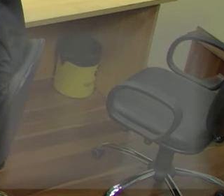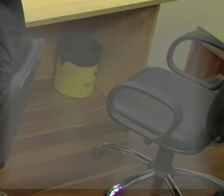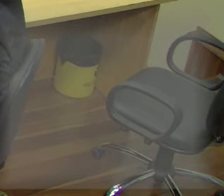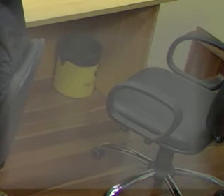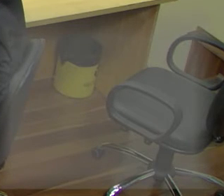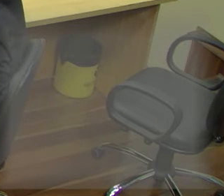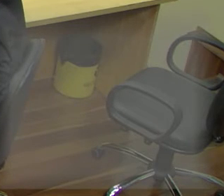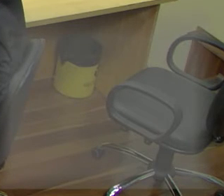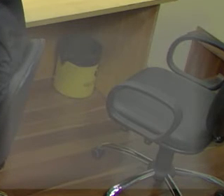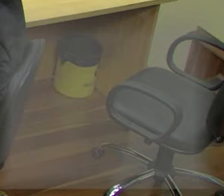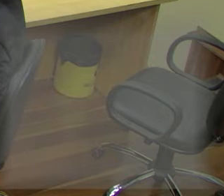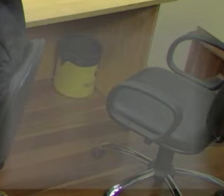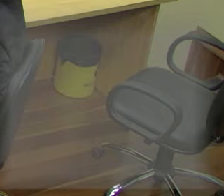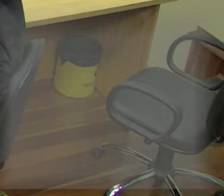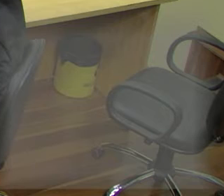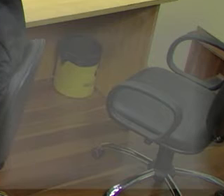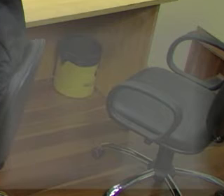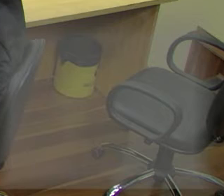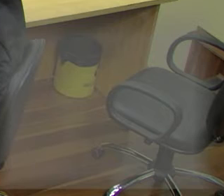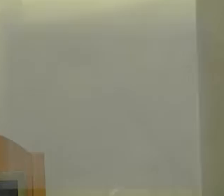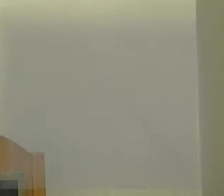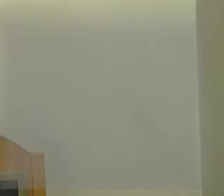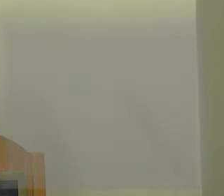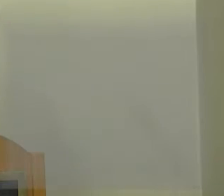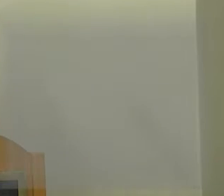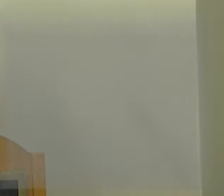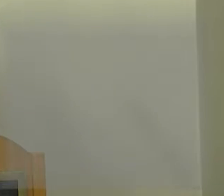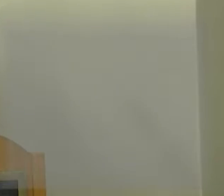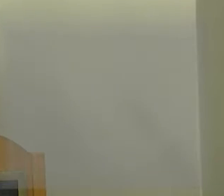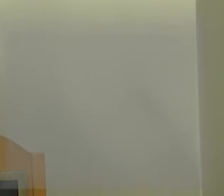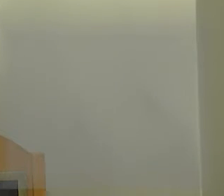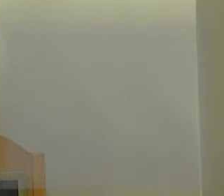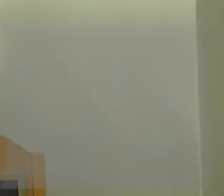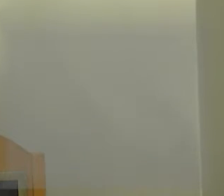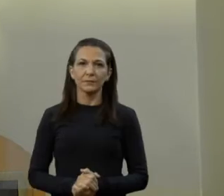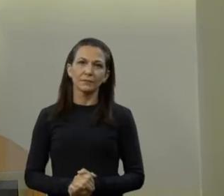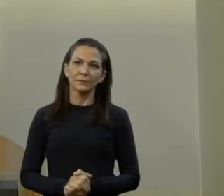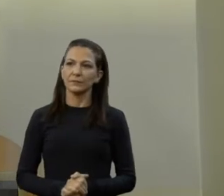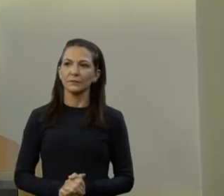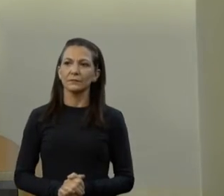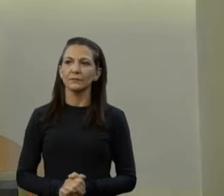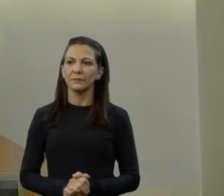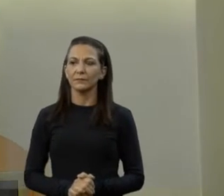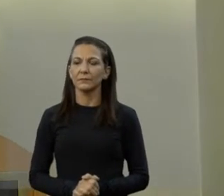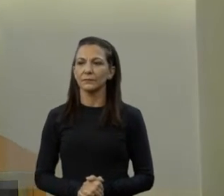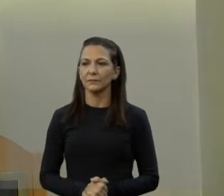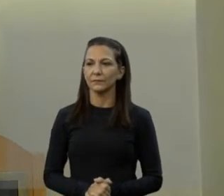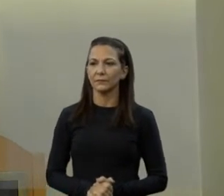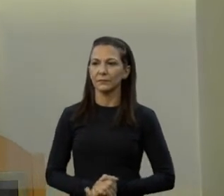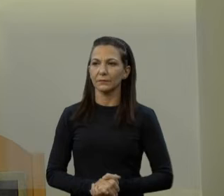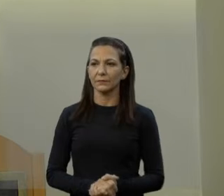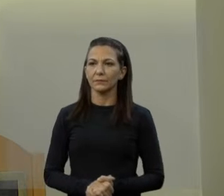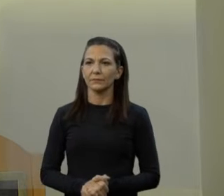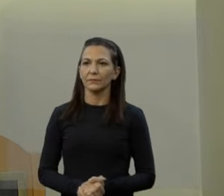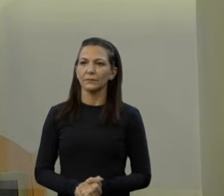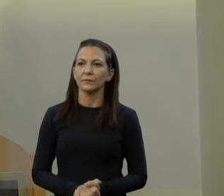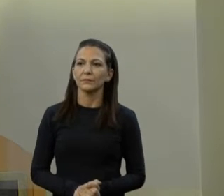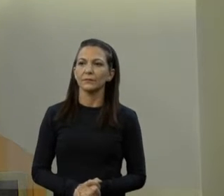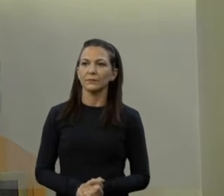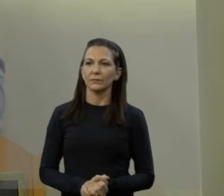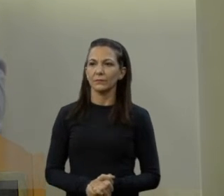tudo bom que tem coisas primeira Dilma Ele tem muita Jesus agora pera aí